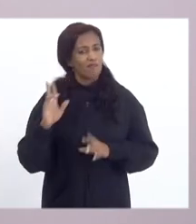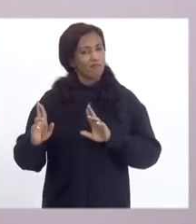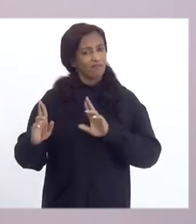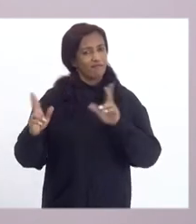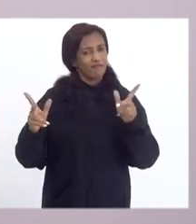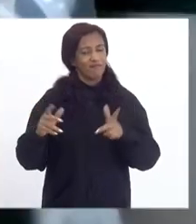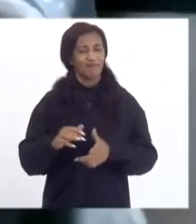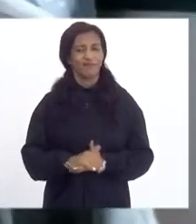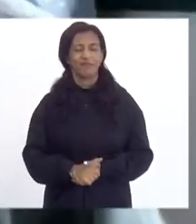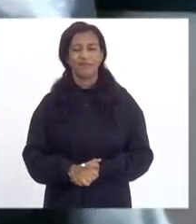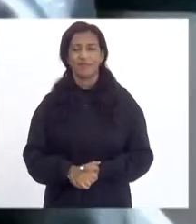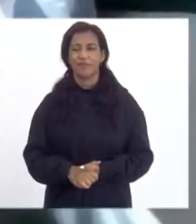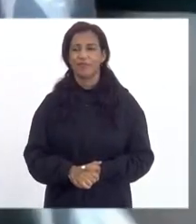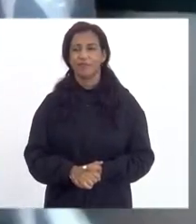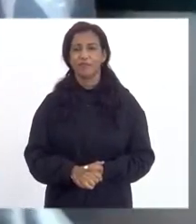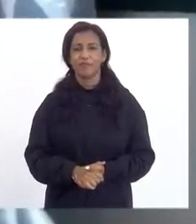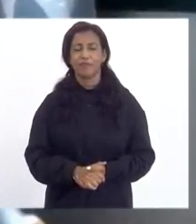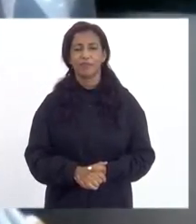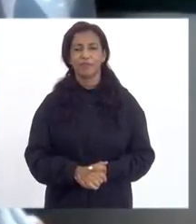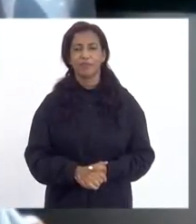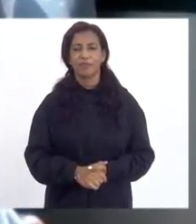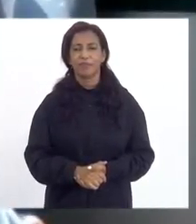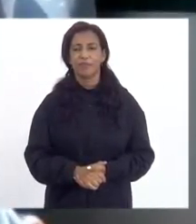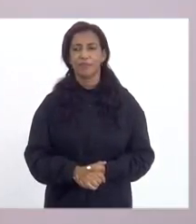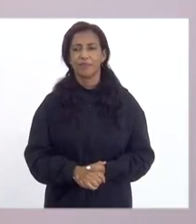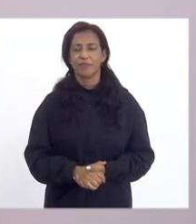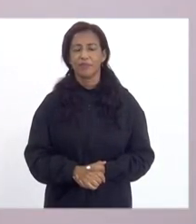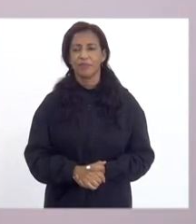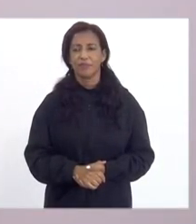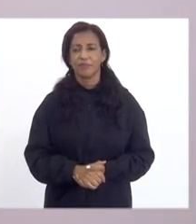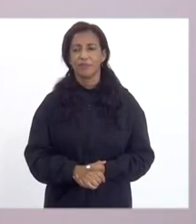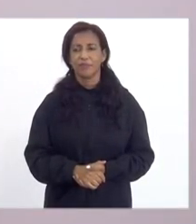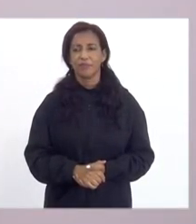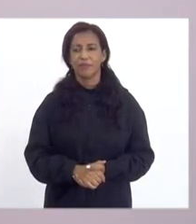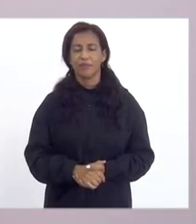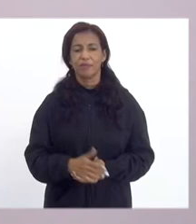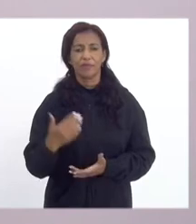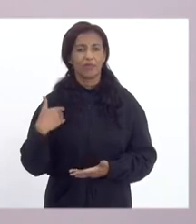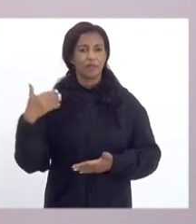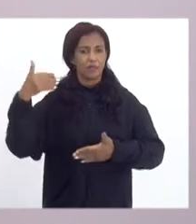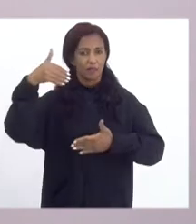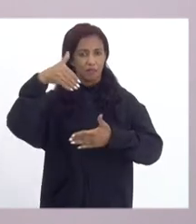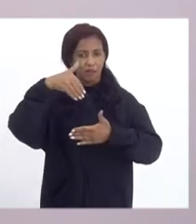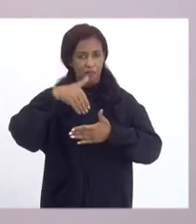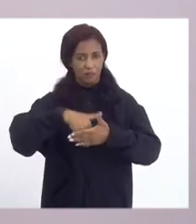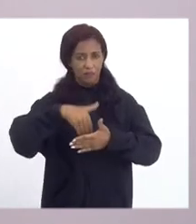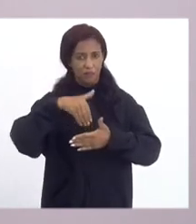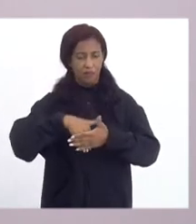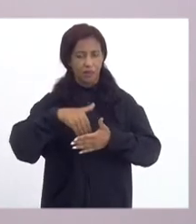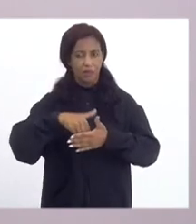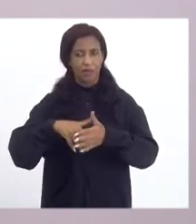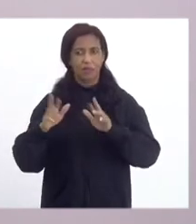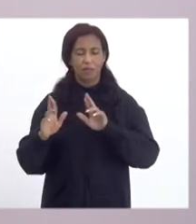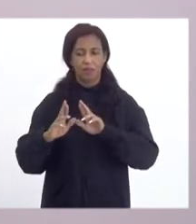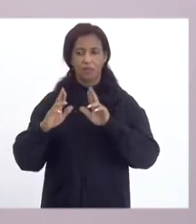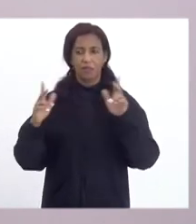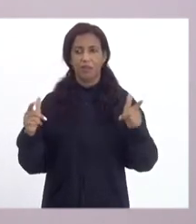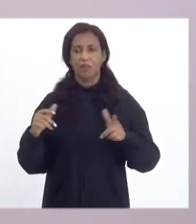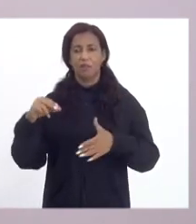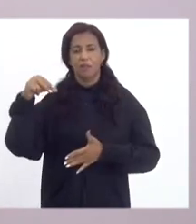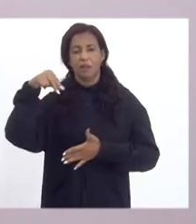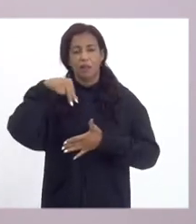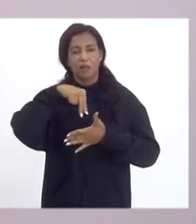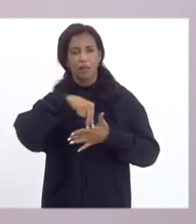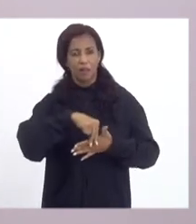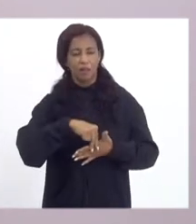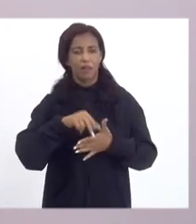Vai. Honesticídio. Honesticídio. Vamos. Então, o meu voto diverge do deputado Chico Machado pela anexação